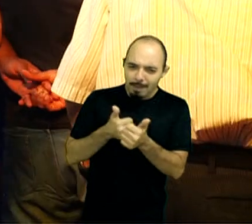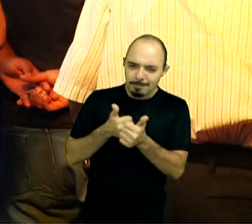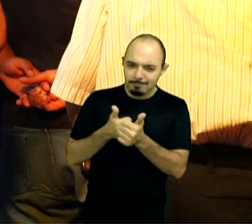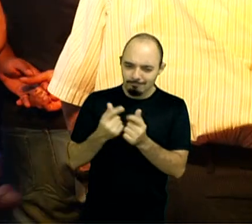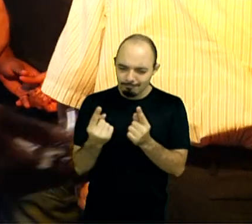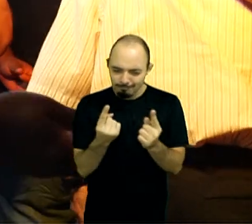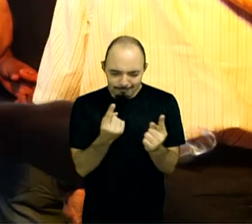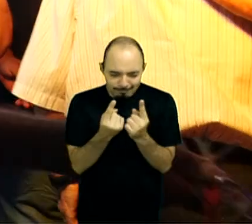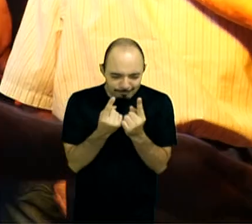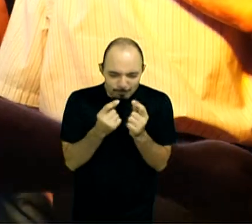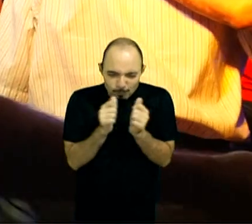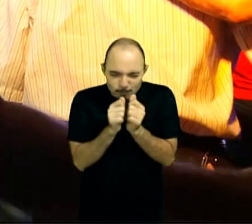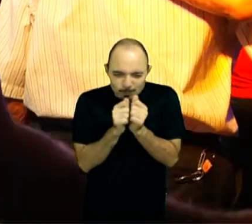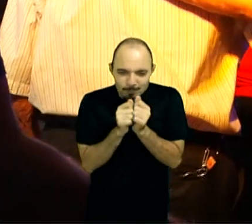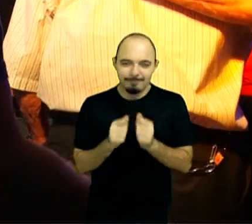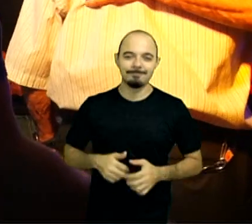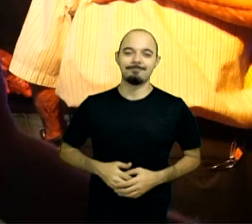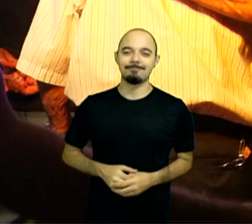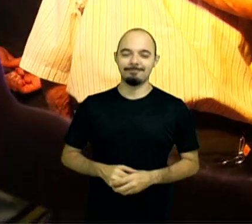Vem todo mundo aqui.